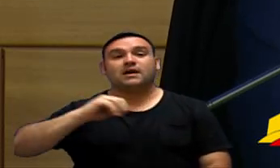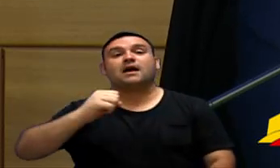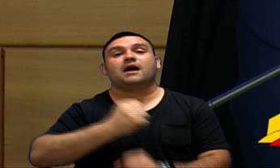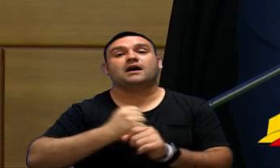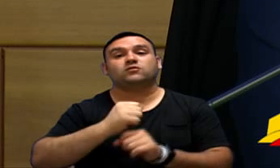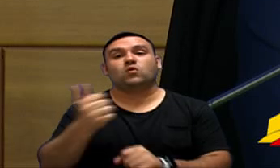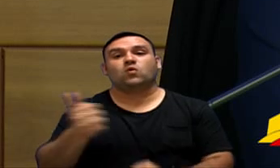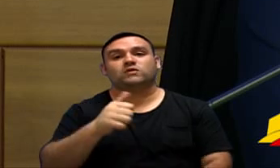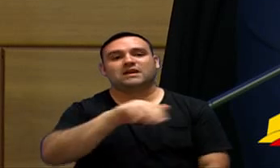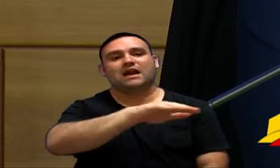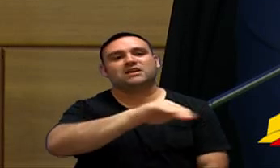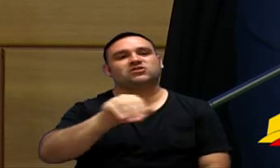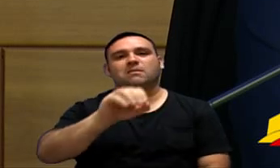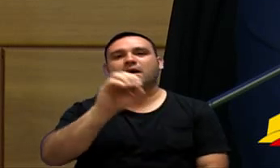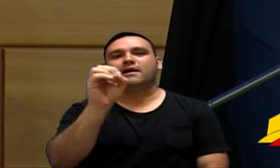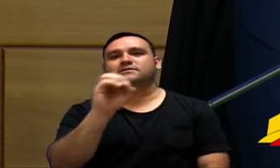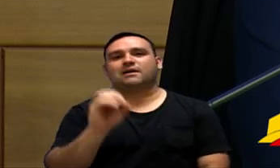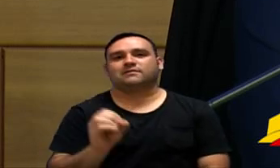anos sem chamamento de